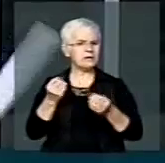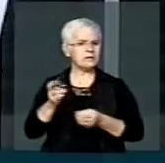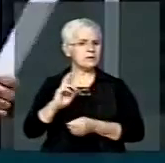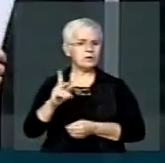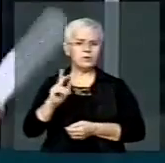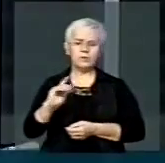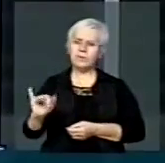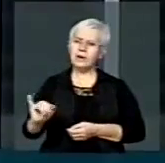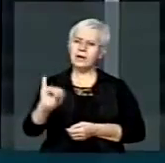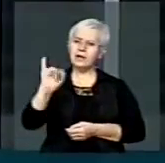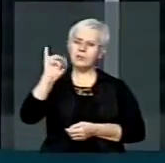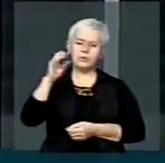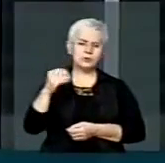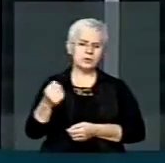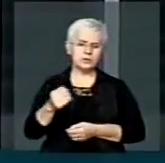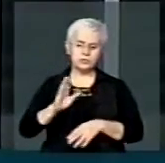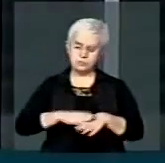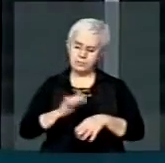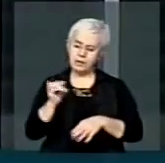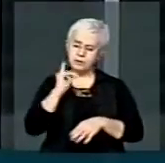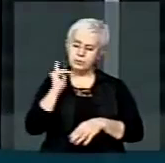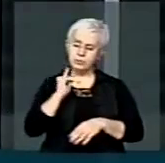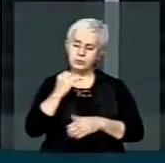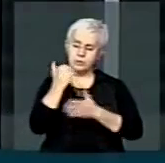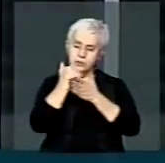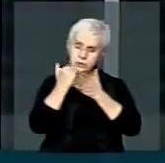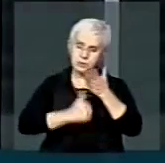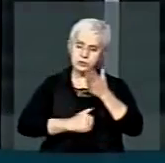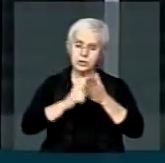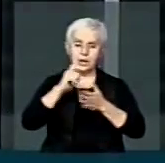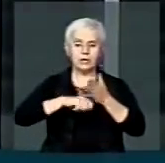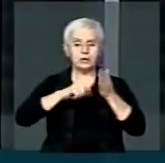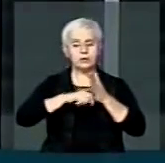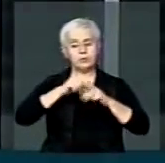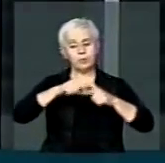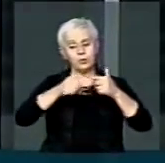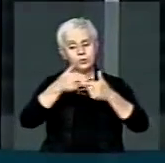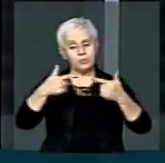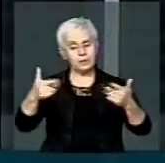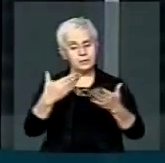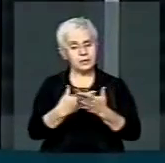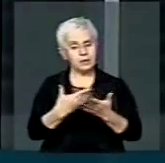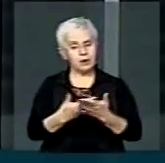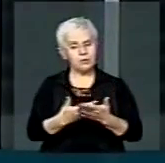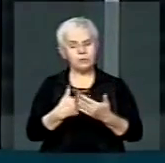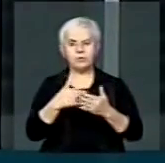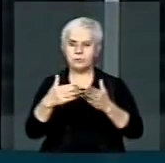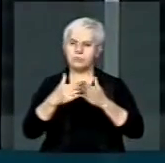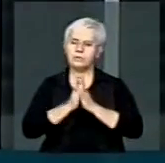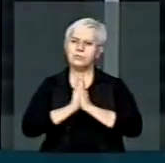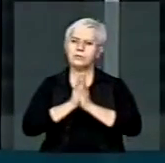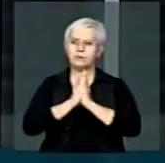prioridade destes itens que eu aqui estou elencando. É por isso, senhor presidente, que eu quero pedir a